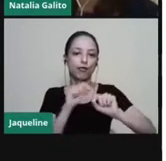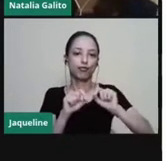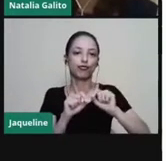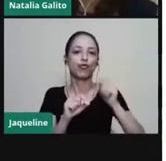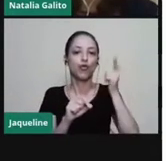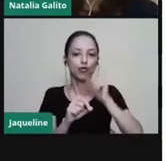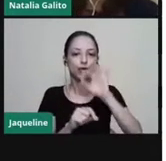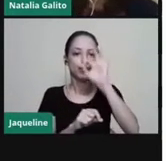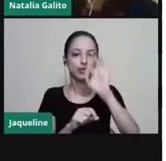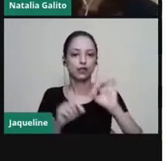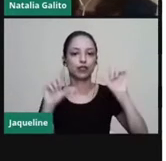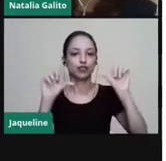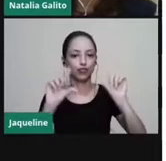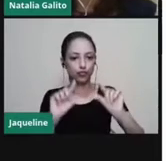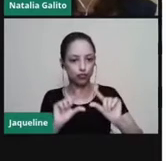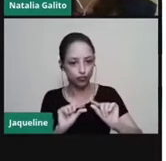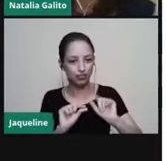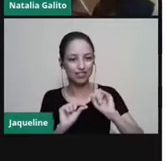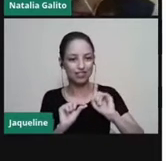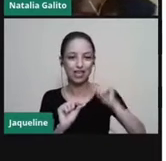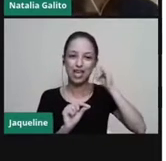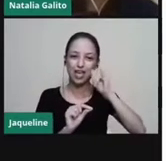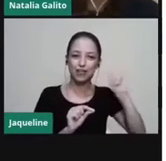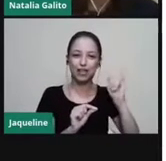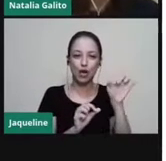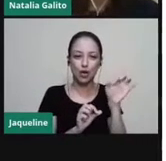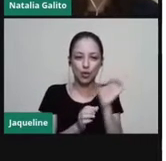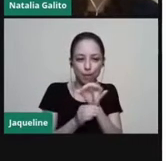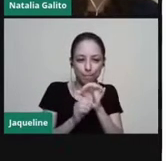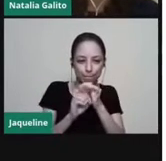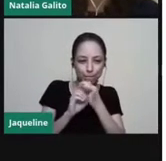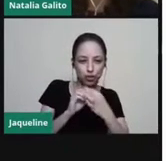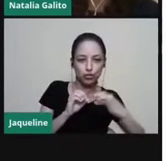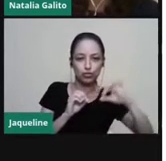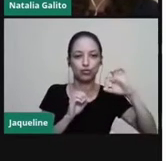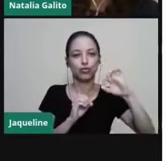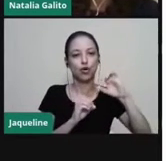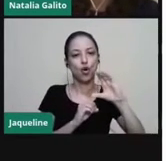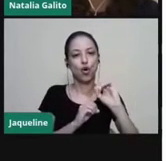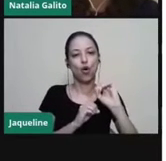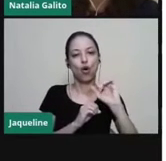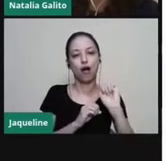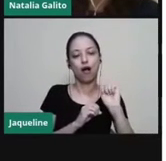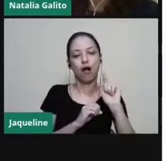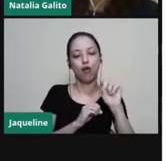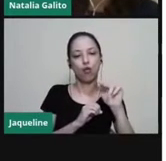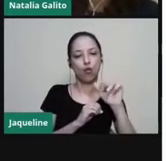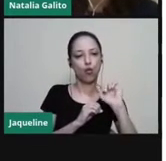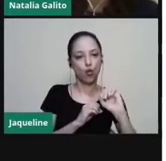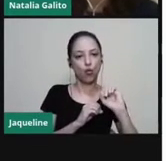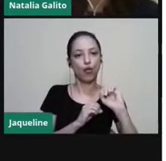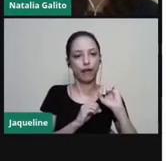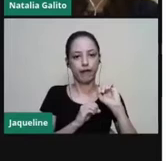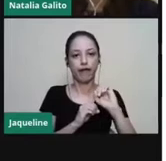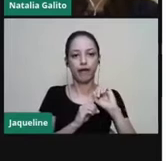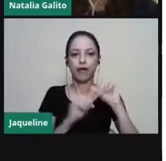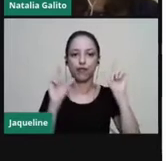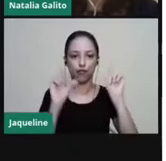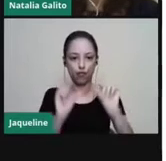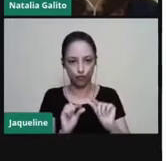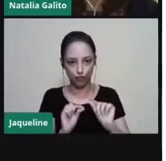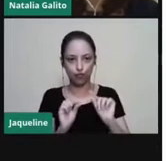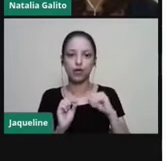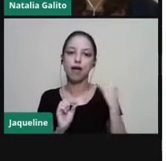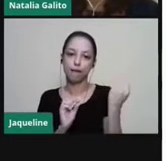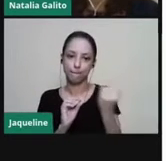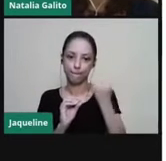diminuir a chance de evoluir para um coágulo ou um trombo é grande, né? Então, o óxido nítrico, assim como o endotélio intacto, é bem